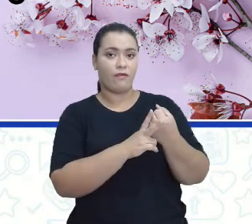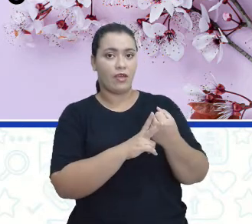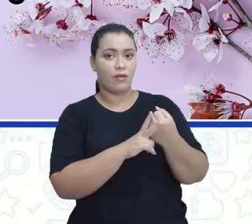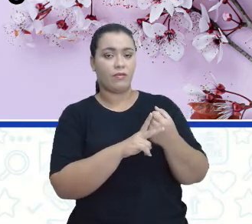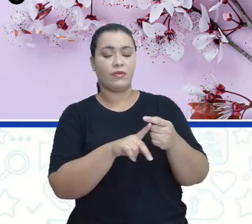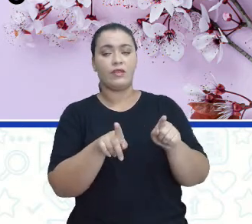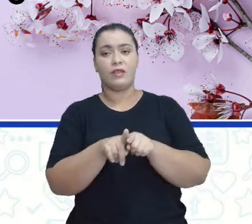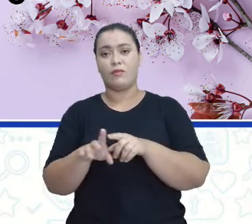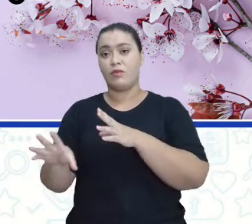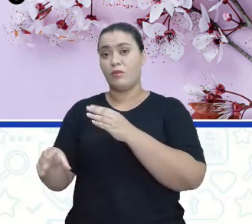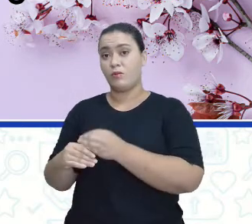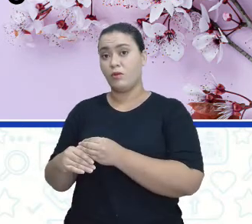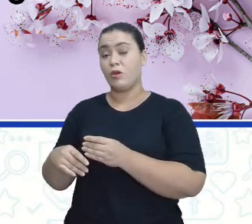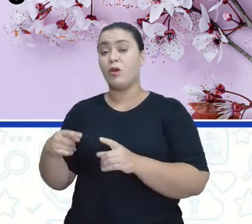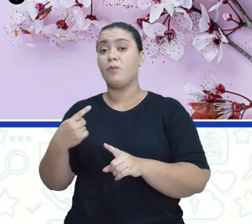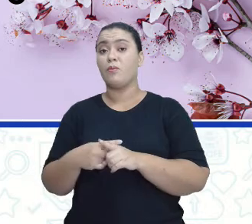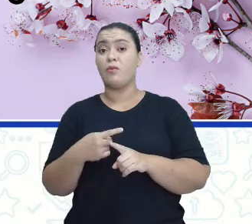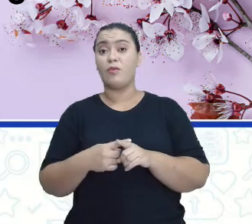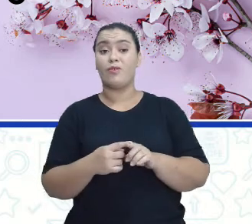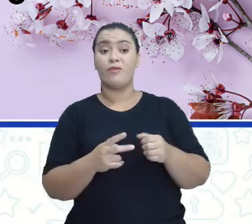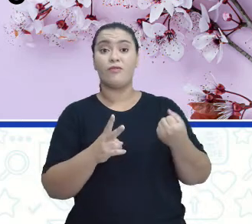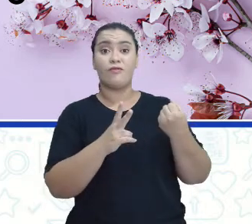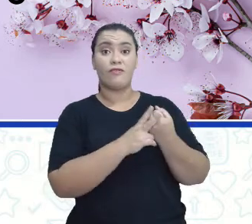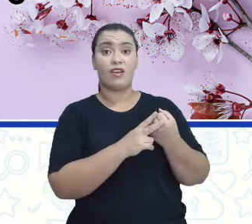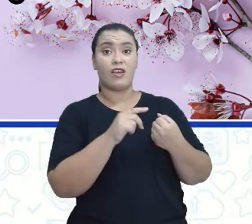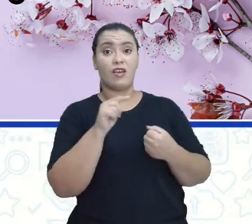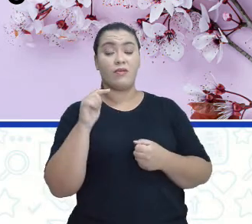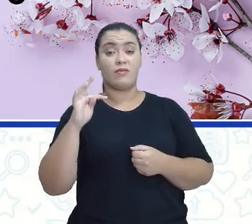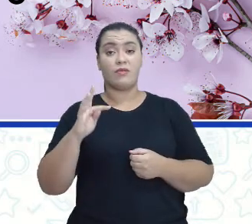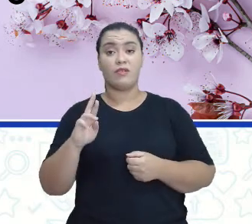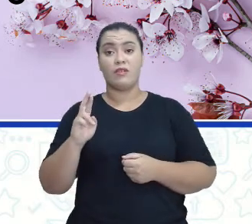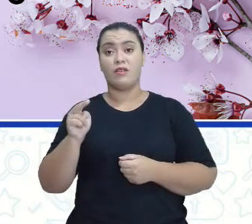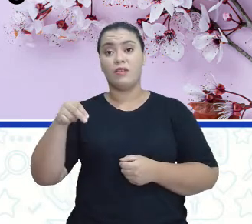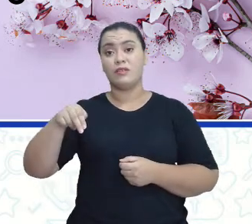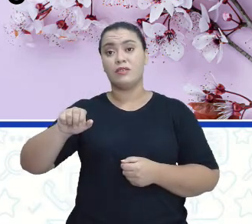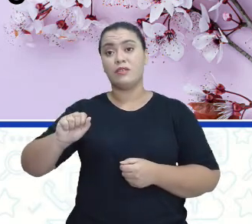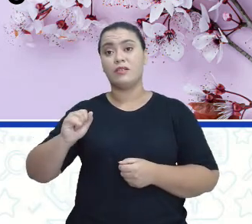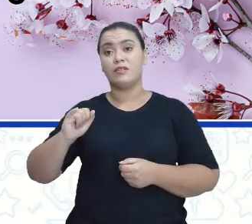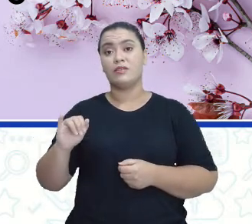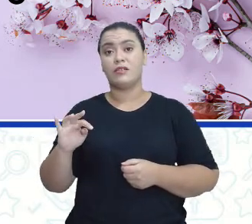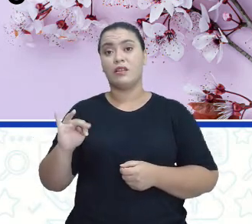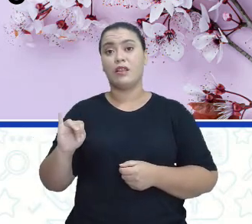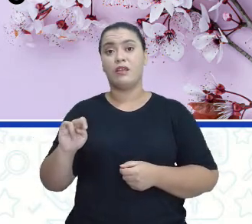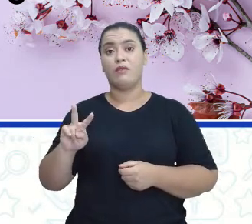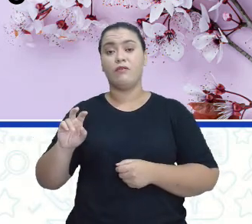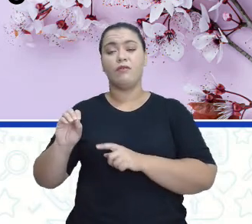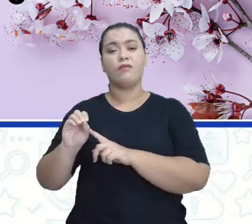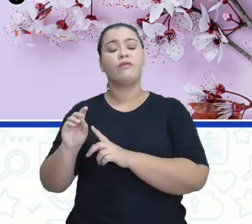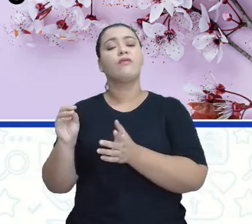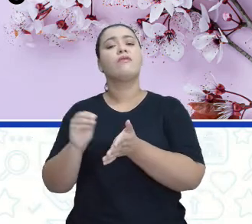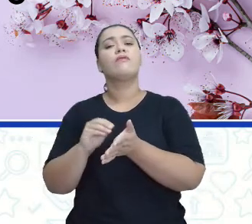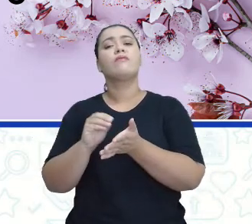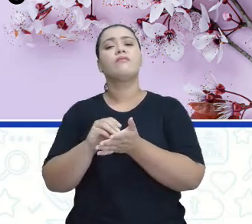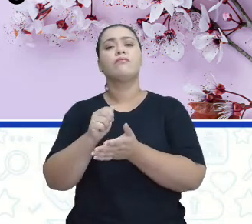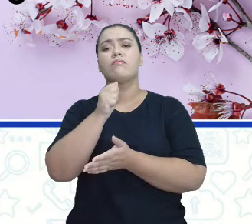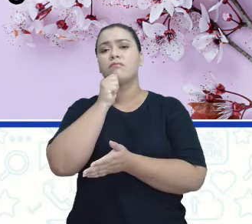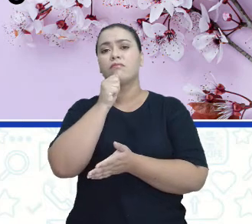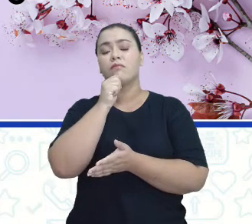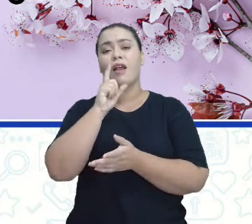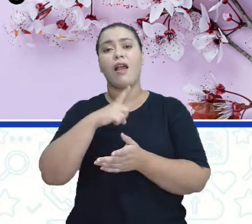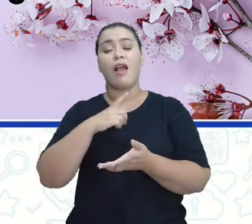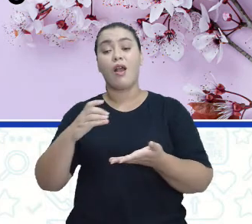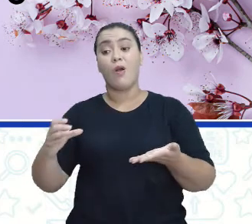Isso porque, sozinho, o verbo transitivo não tem sentido completo. O que significa que ele tem